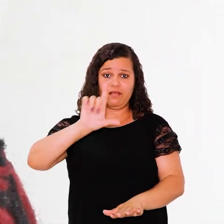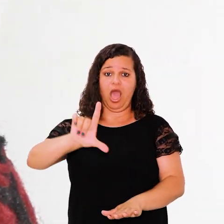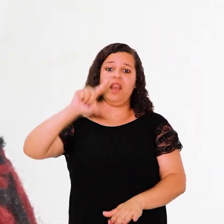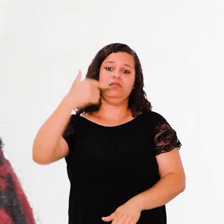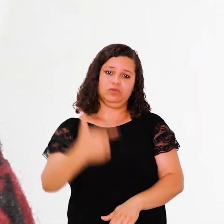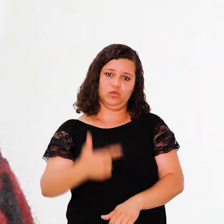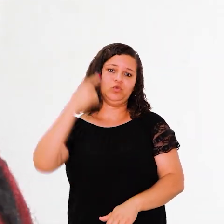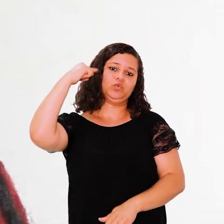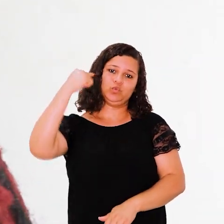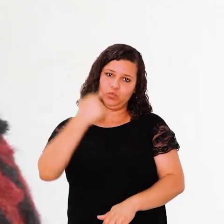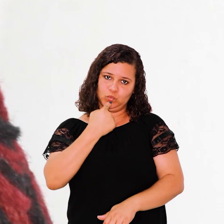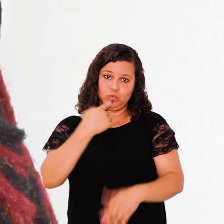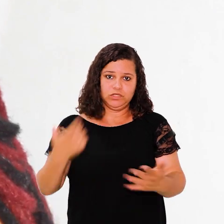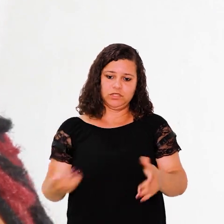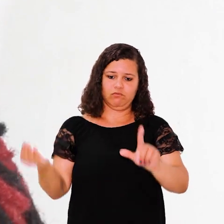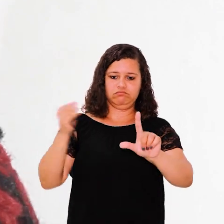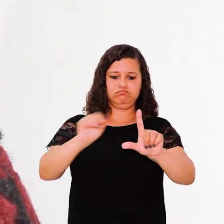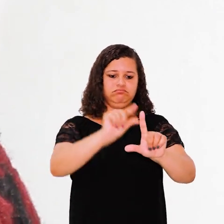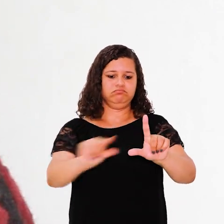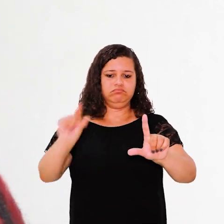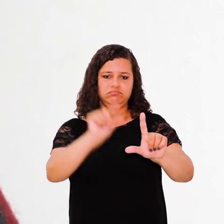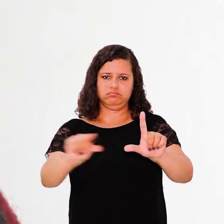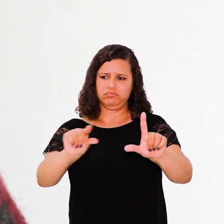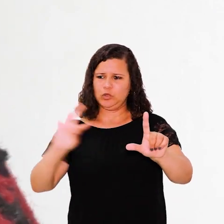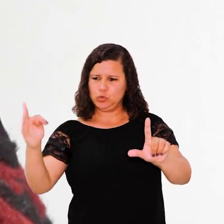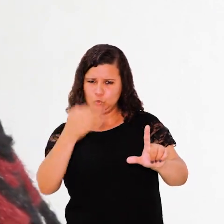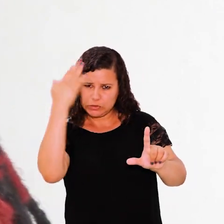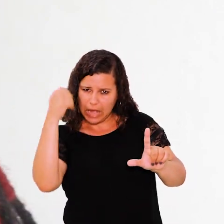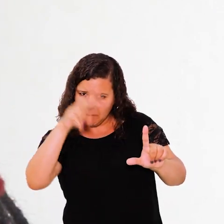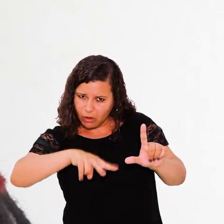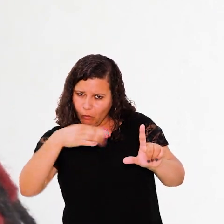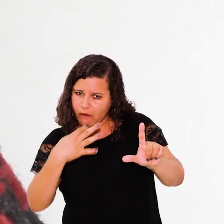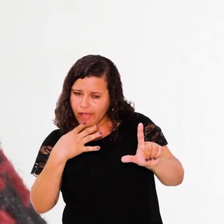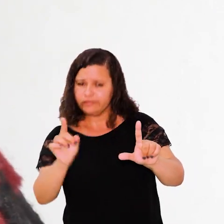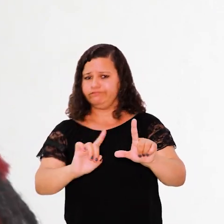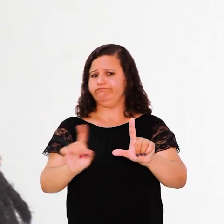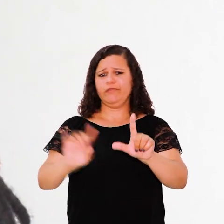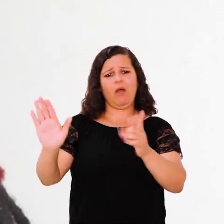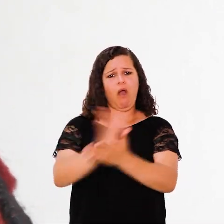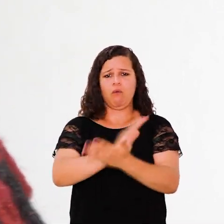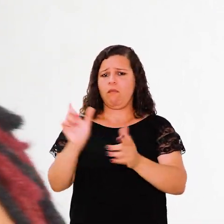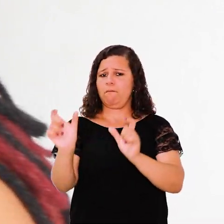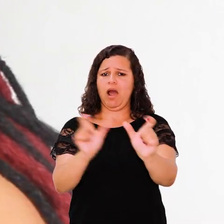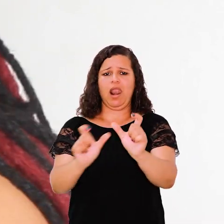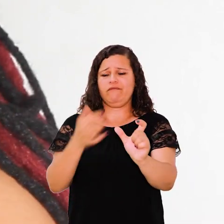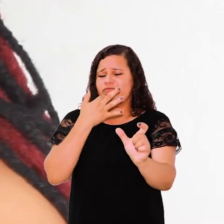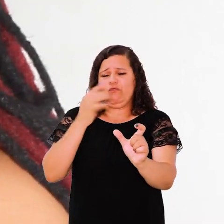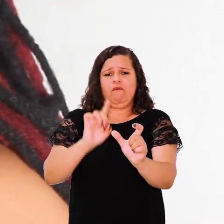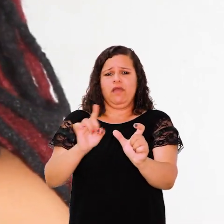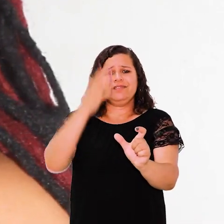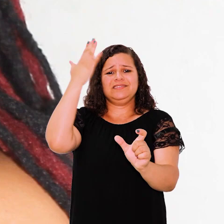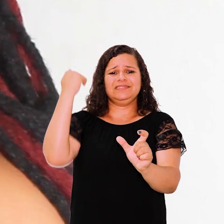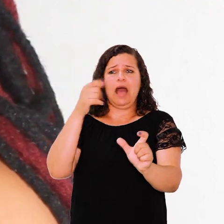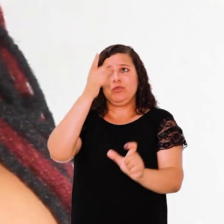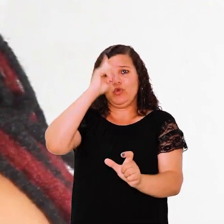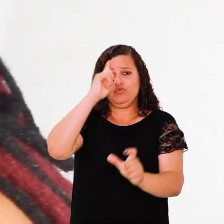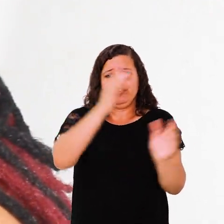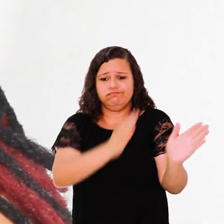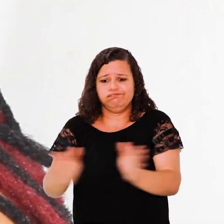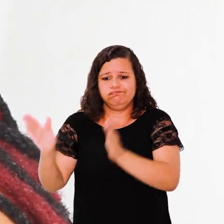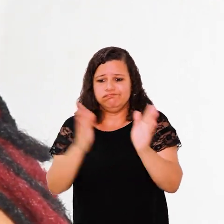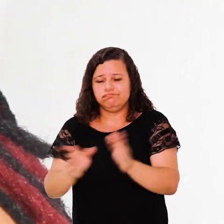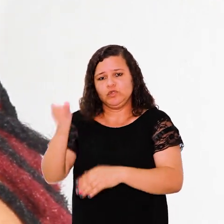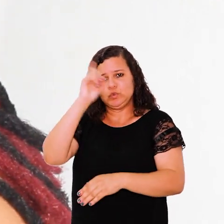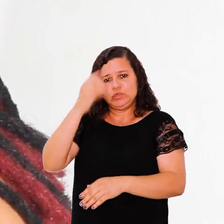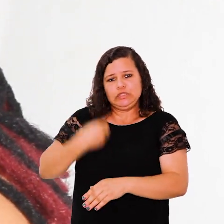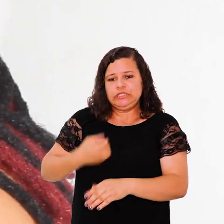a segunda língua dos surdos. Então, coloca ali a legenda, nem tudo o surdo conhece, nem todas aquelas palavras faz parte do cotidiano